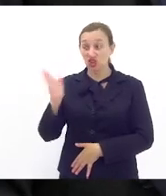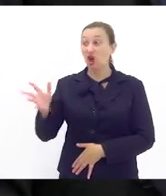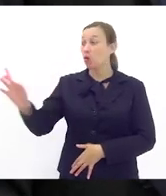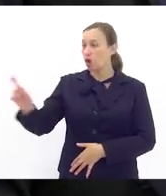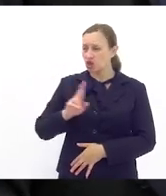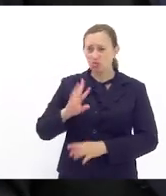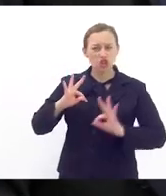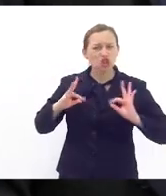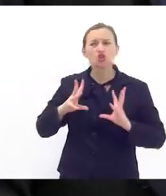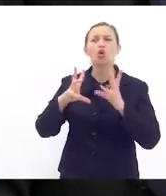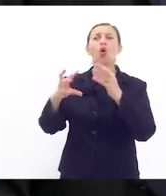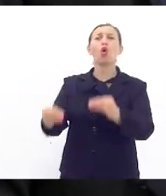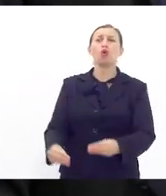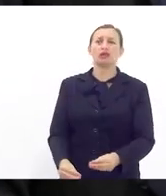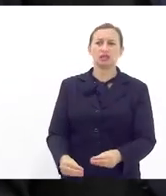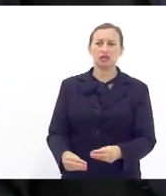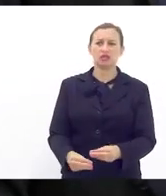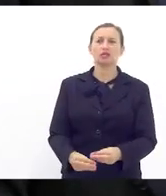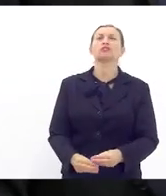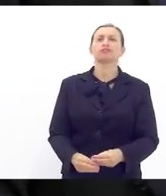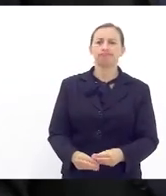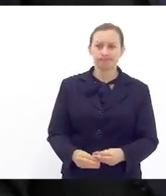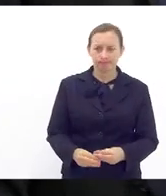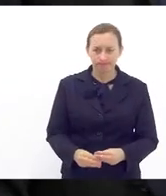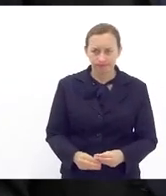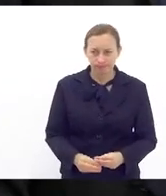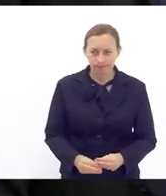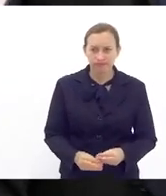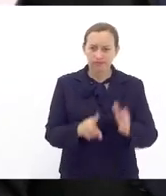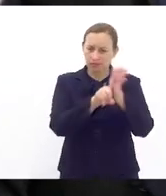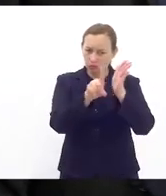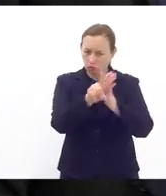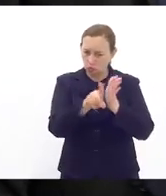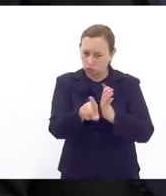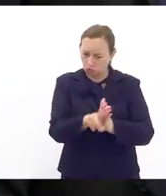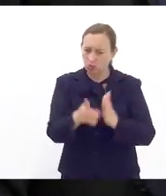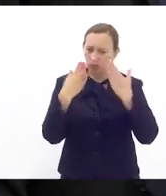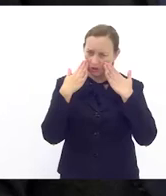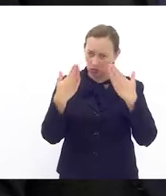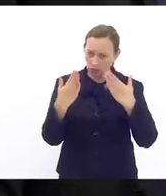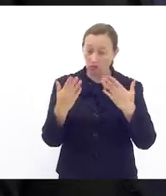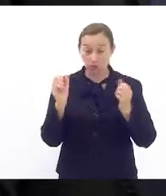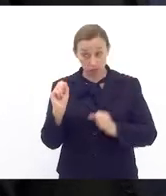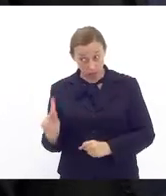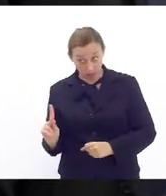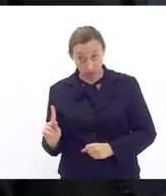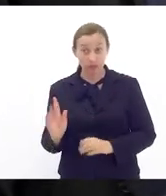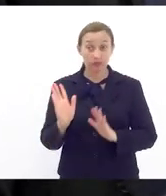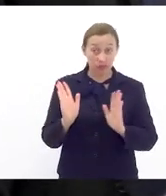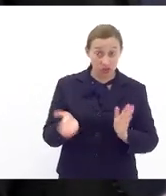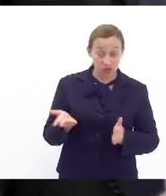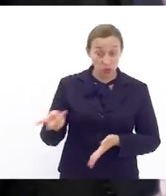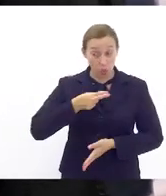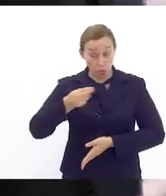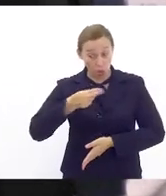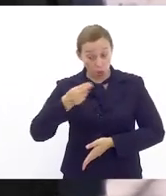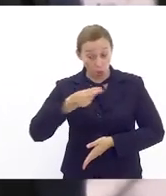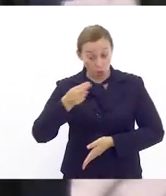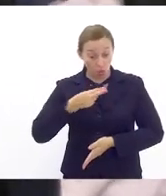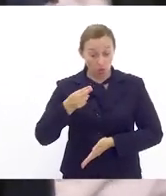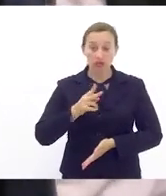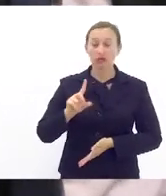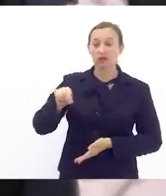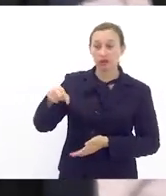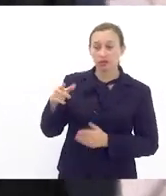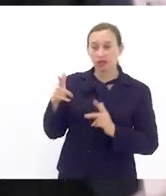um retorno dessa desse Ofício aqui Os questionamentos que o senhor apresentou em mãos tá nós já estamos acelerando isso e